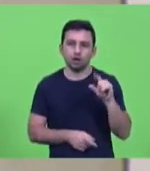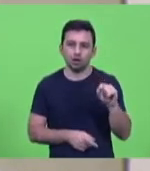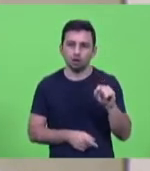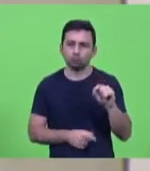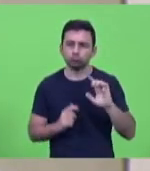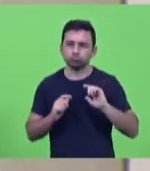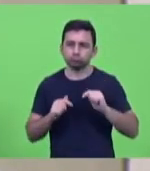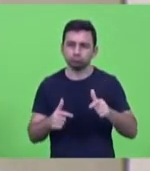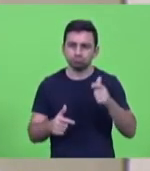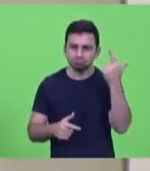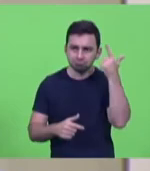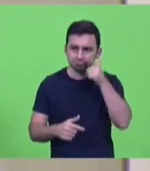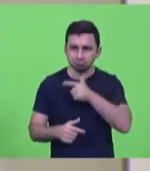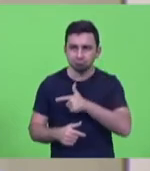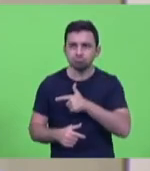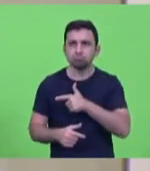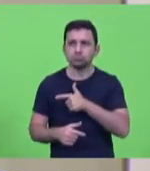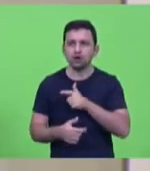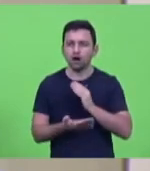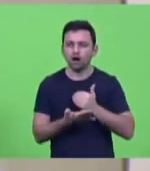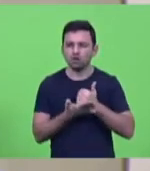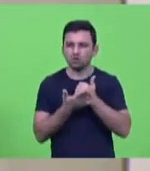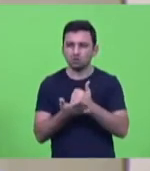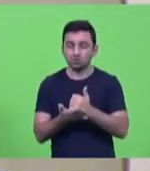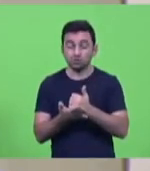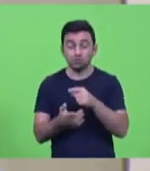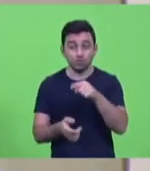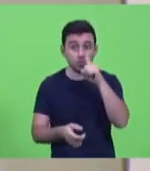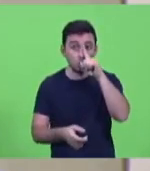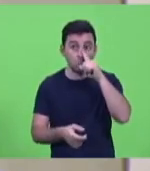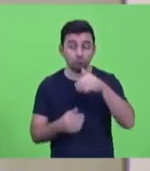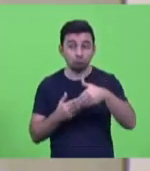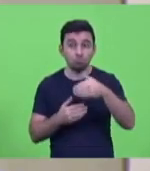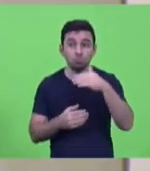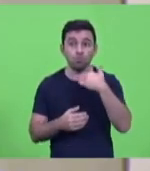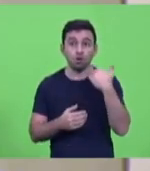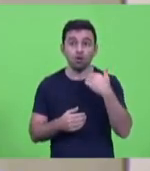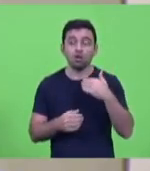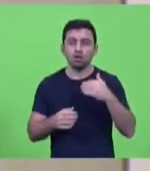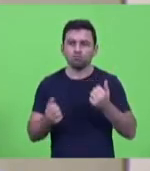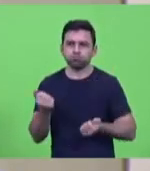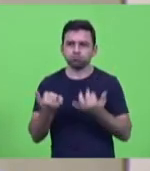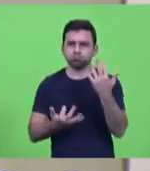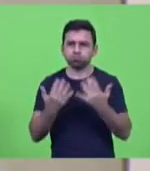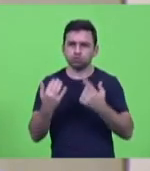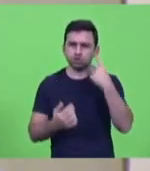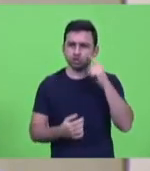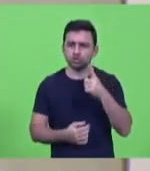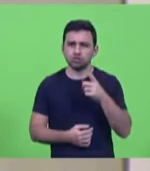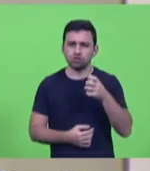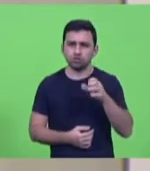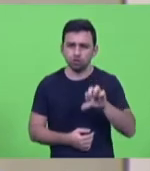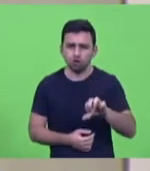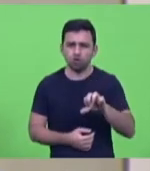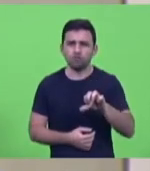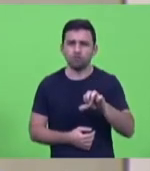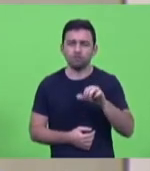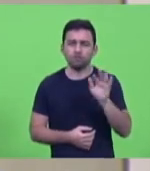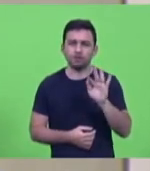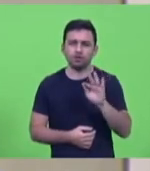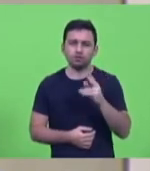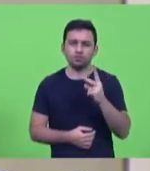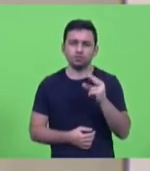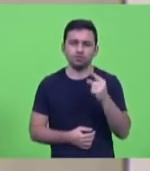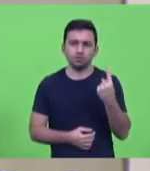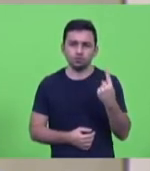atuação heróica e sob o alto risco de morte em incêndio ocorrido no dia 19 de fevereiro de 2021 em Florianópolis.